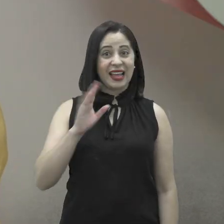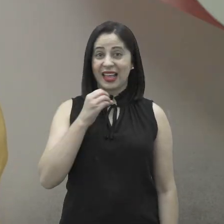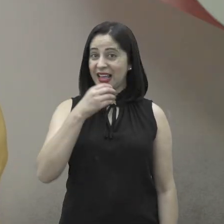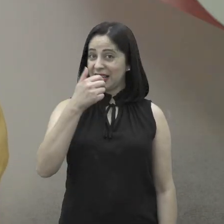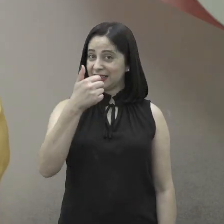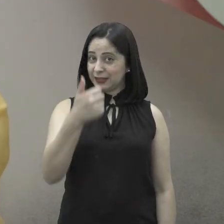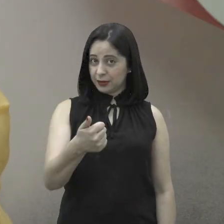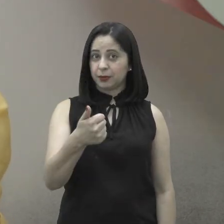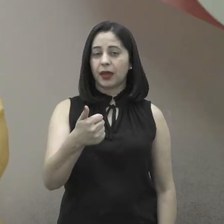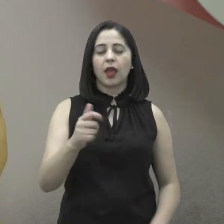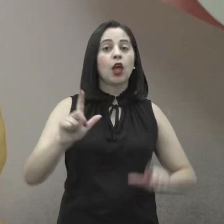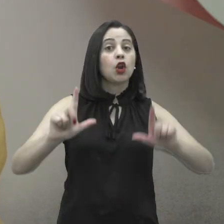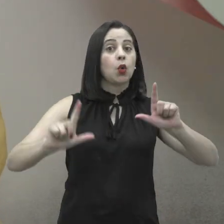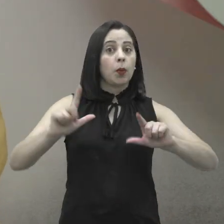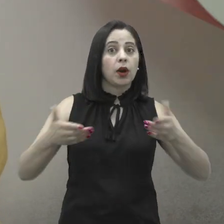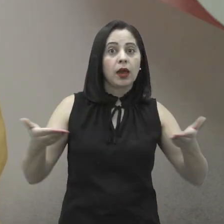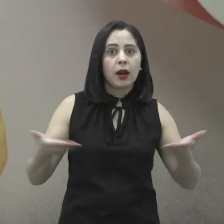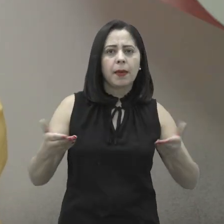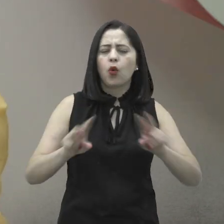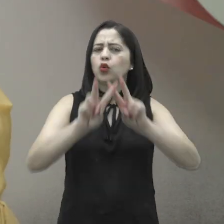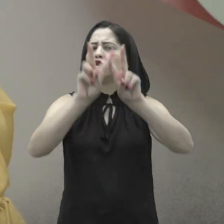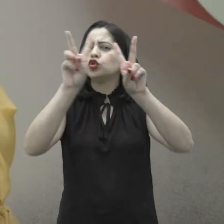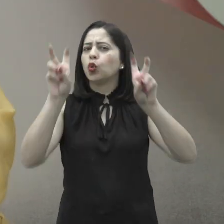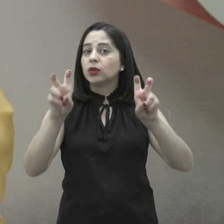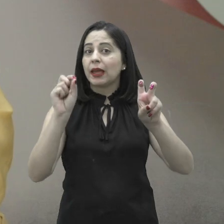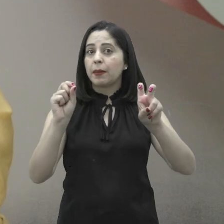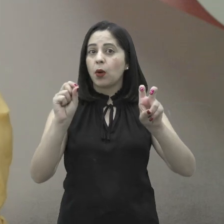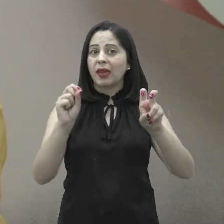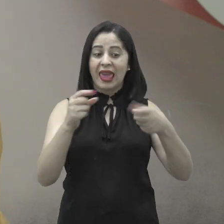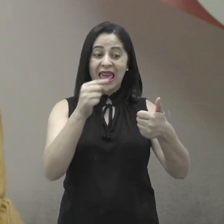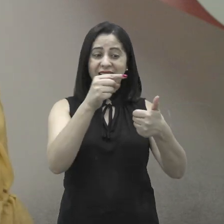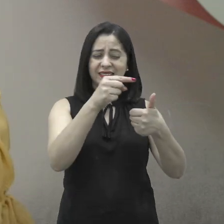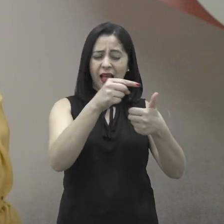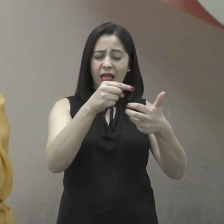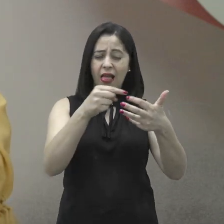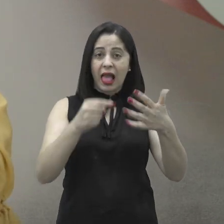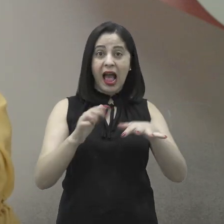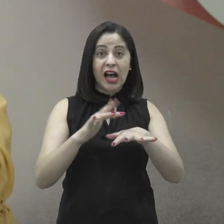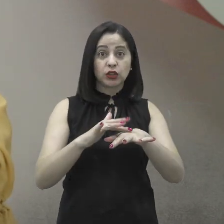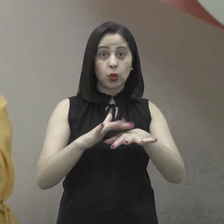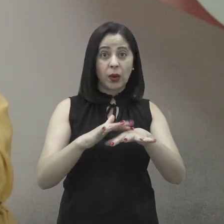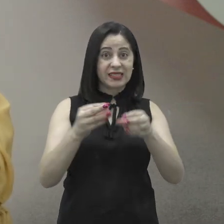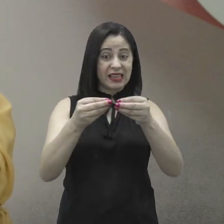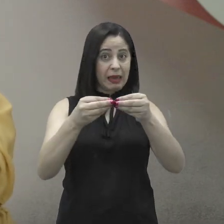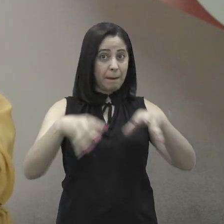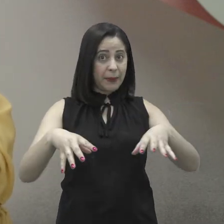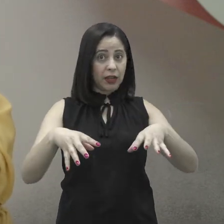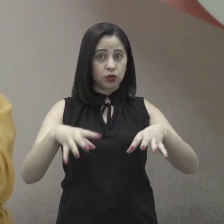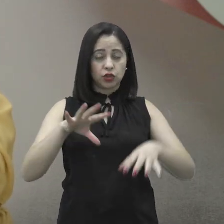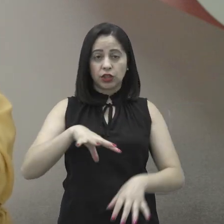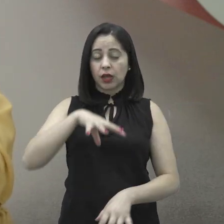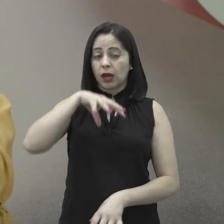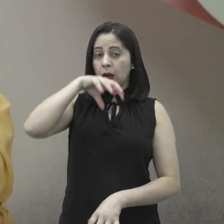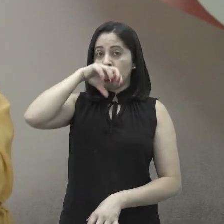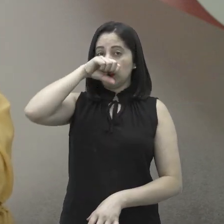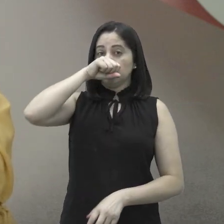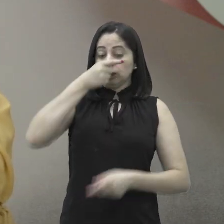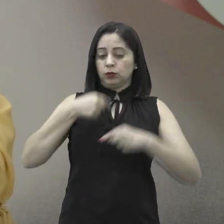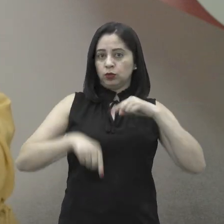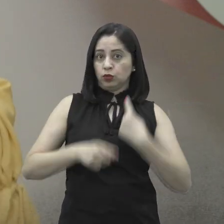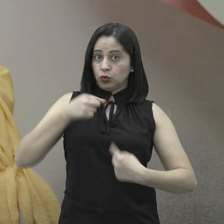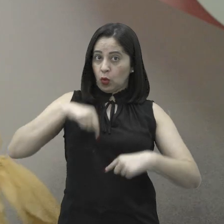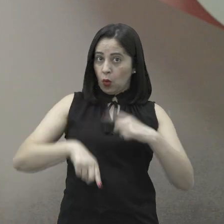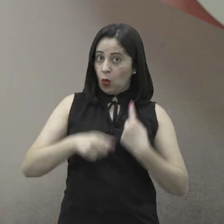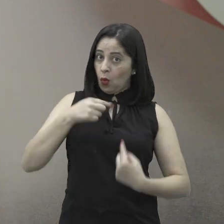Olá, tudo bem? No programa de hoje vamos falar sobre as principais doenças que podem afetar o nosso sistema